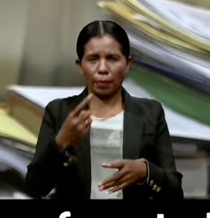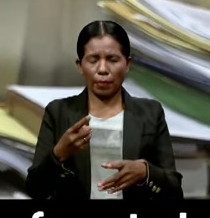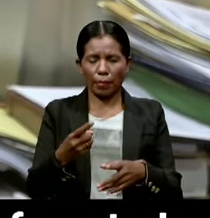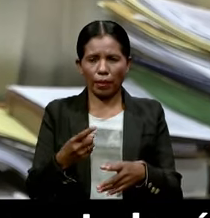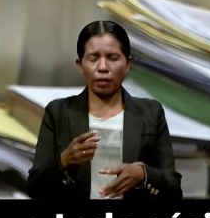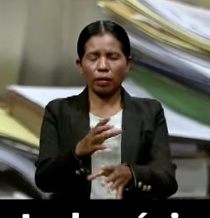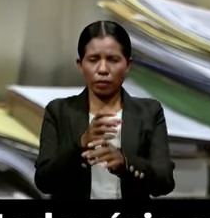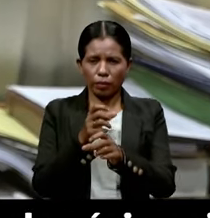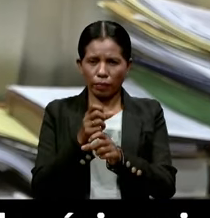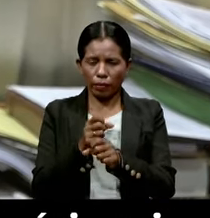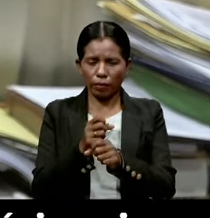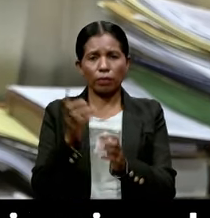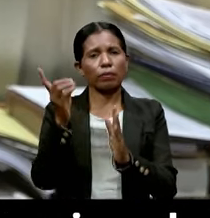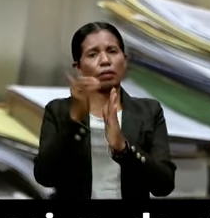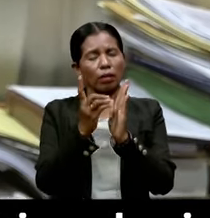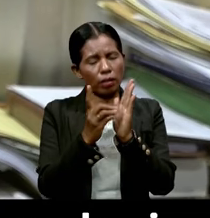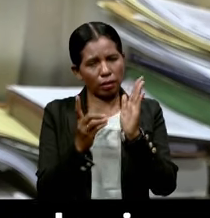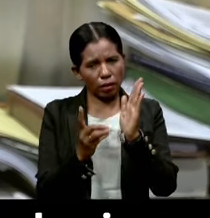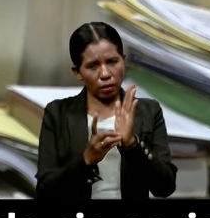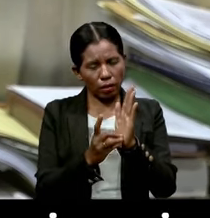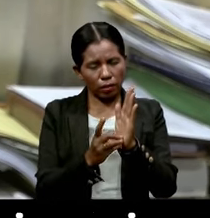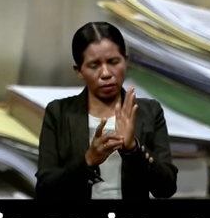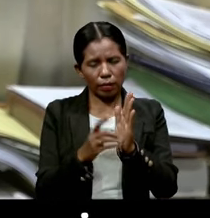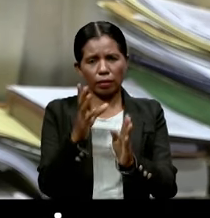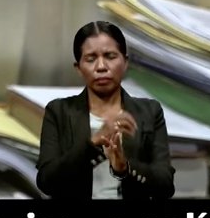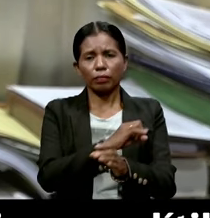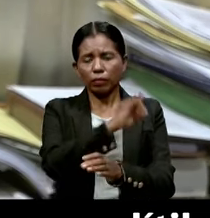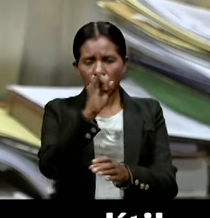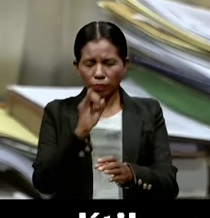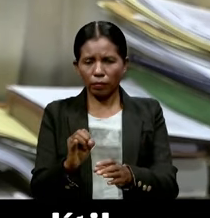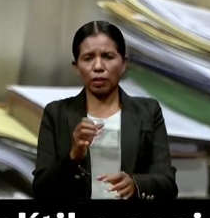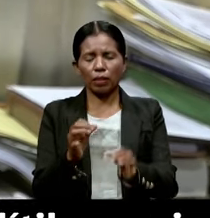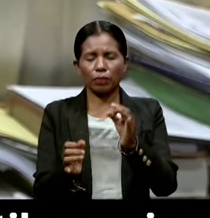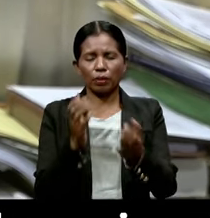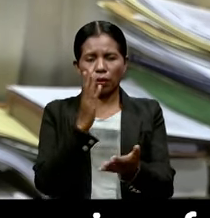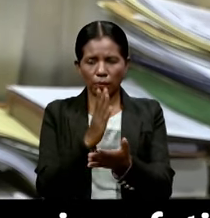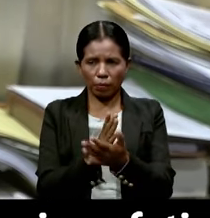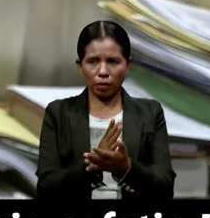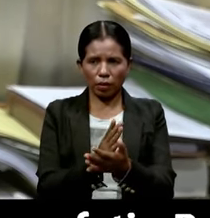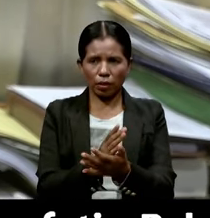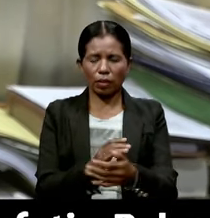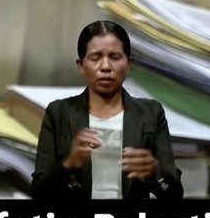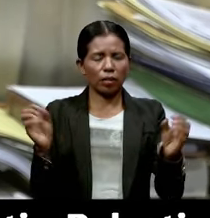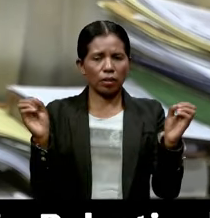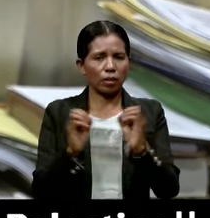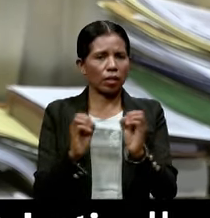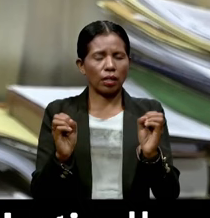futi dados intervista hau atene kata se hau para tabot intervista do orida se laiha